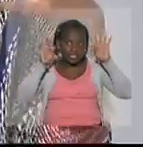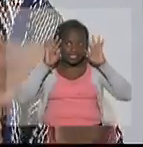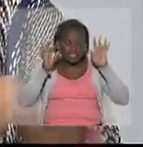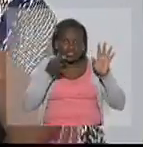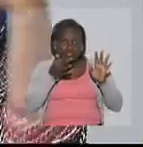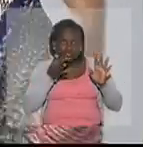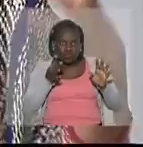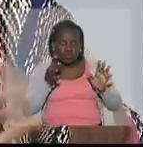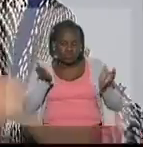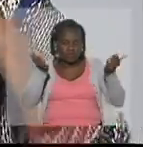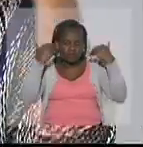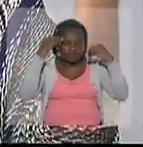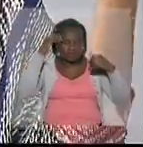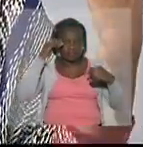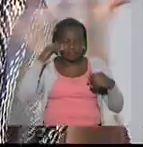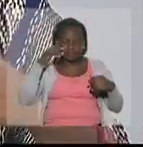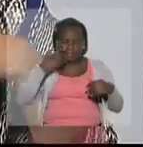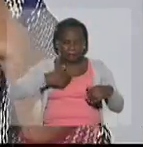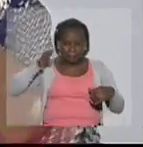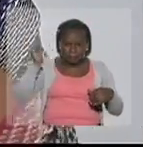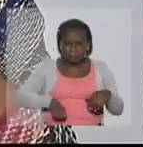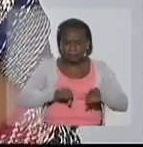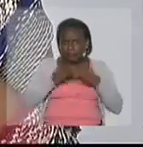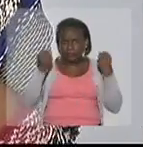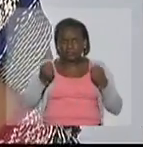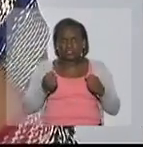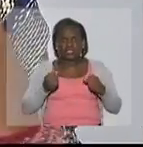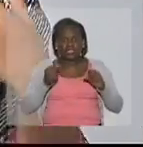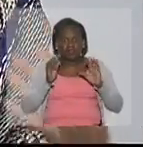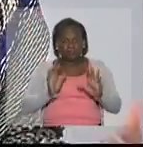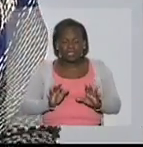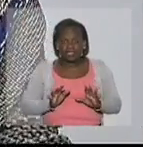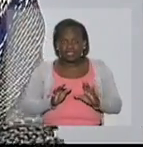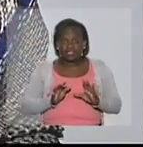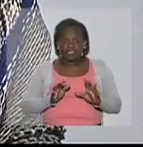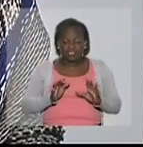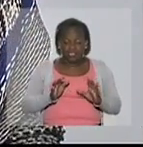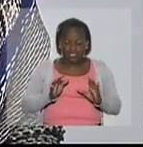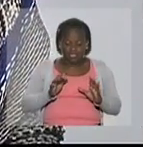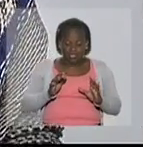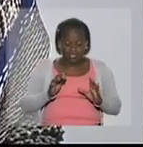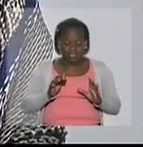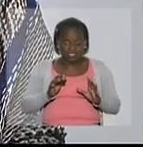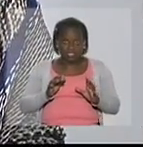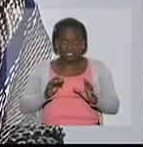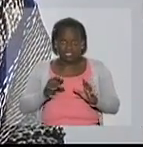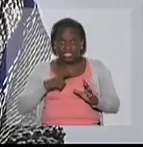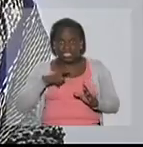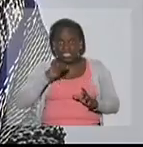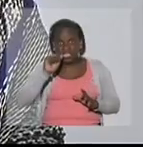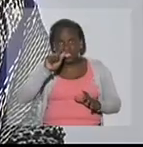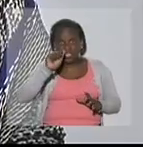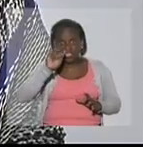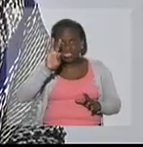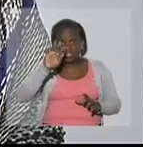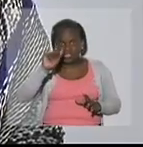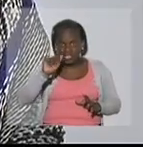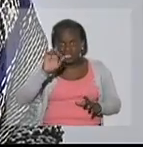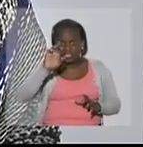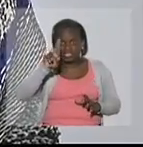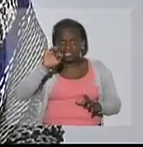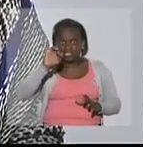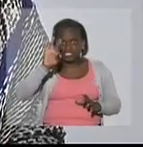a imagem né o som ela já entra de uma forma mais dilacerante pelo menos para mim aham e E aí era Agatha christe